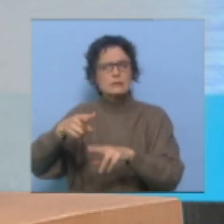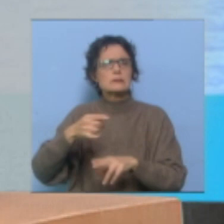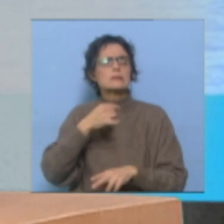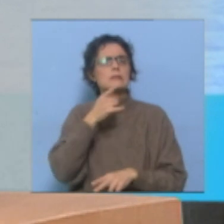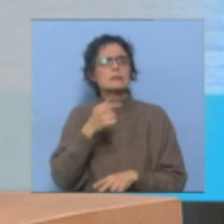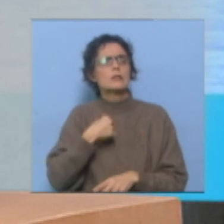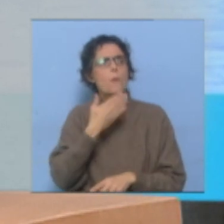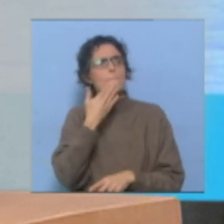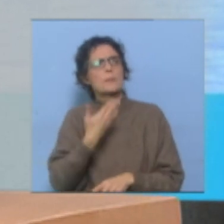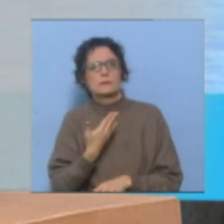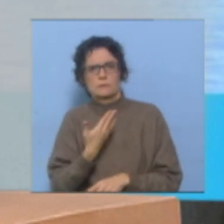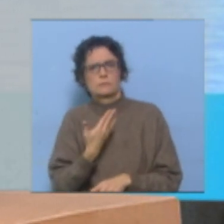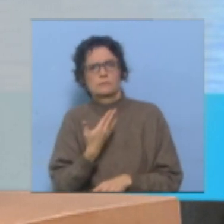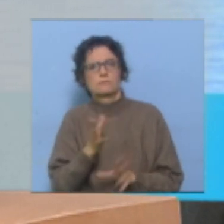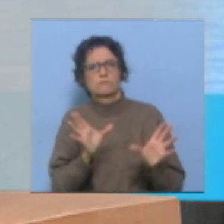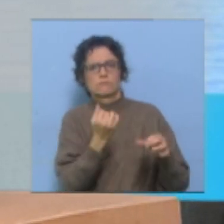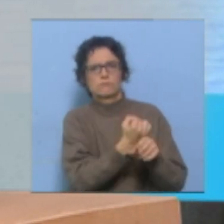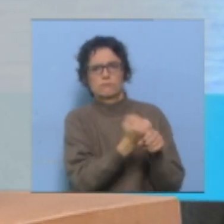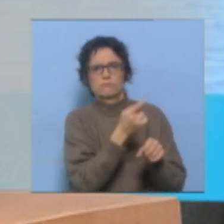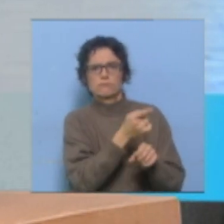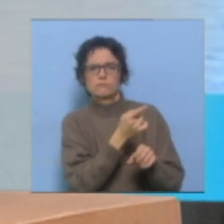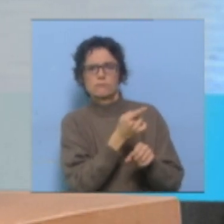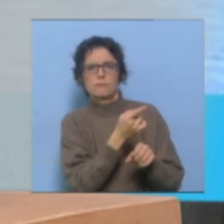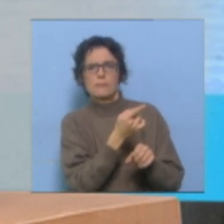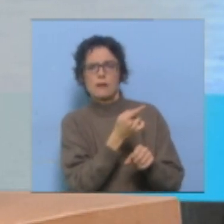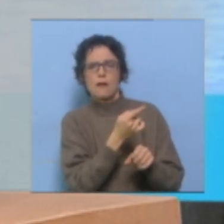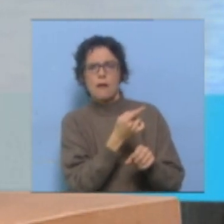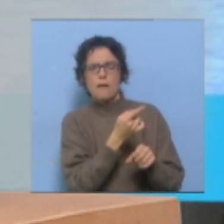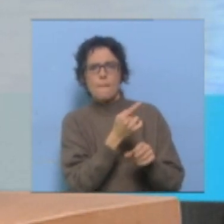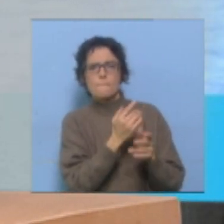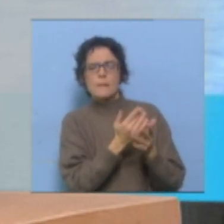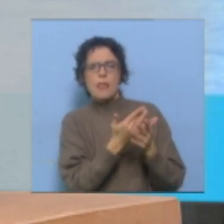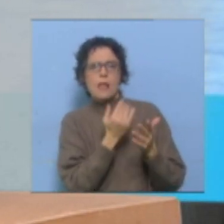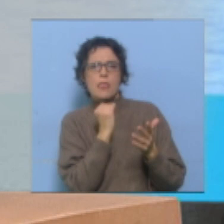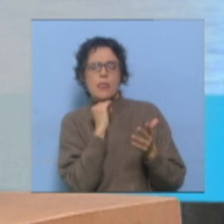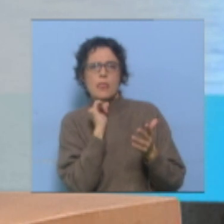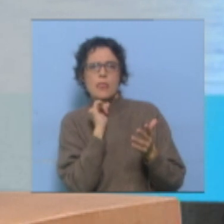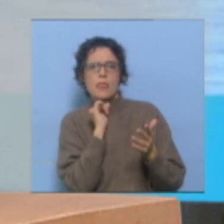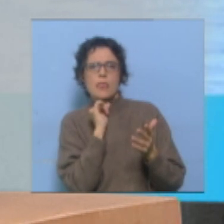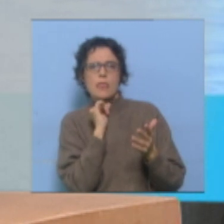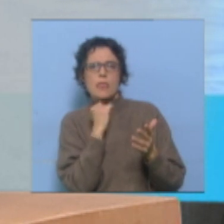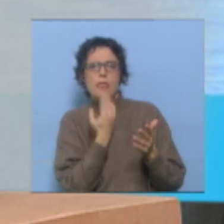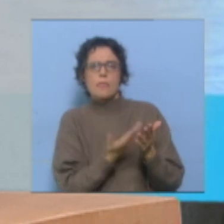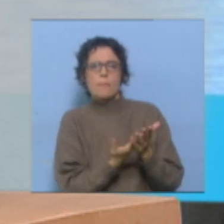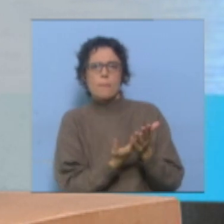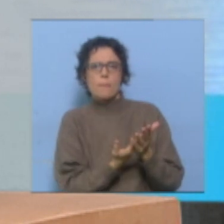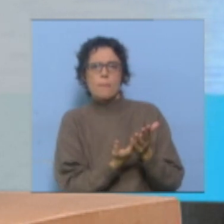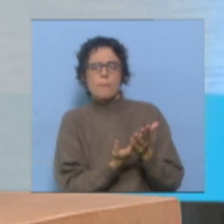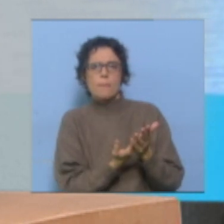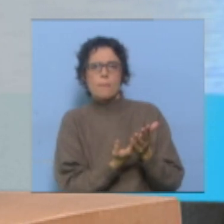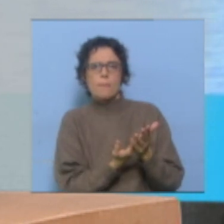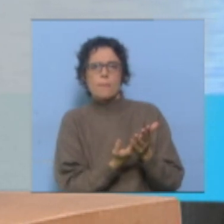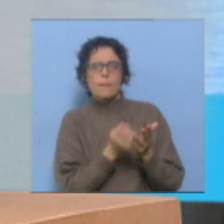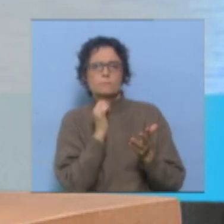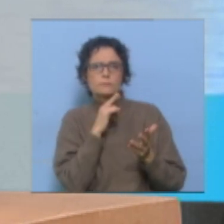Dicastério para o Desenvolvimento Humano Integral que tornasse patente a preocupação da Igreja pelas pessoas, em particular em situação